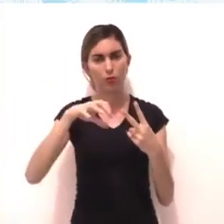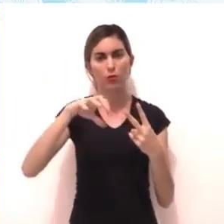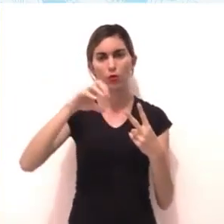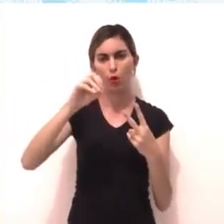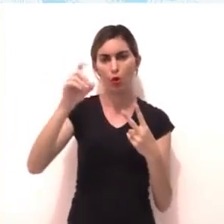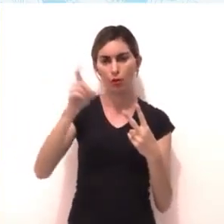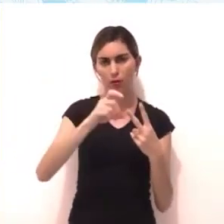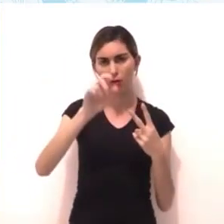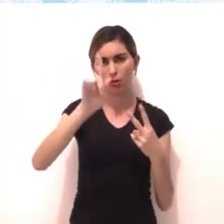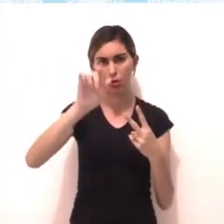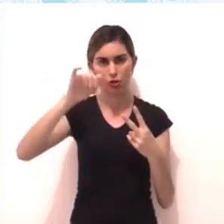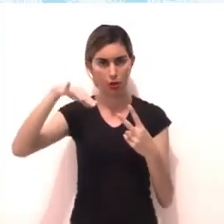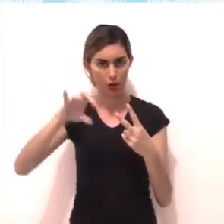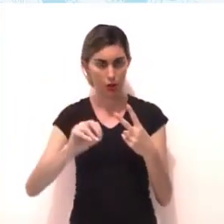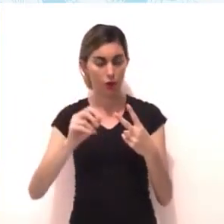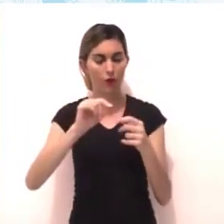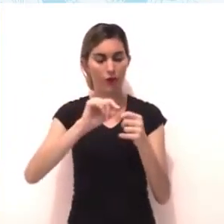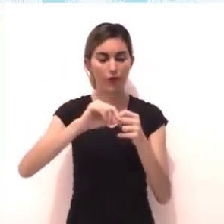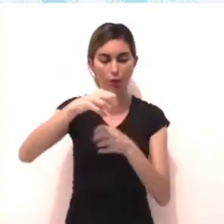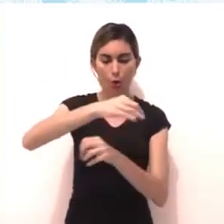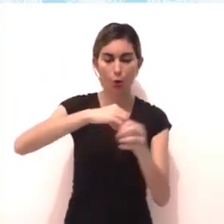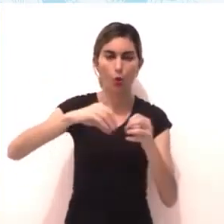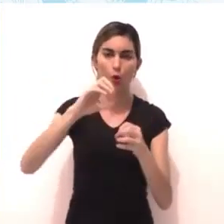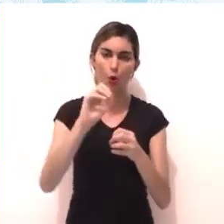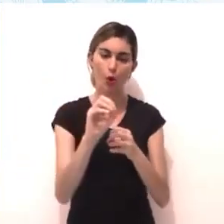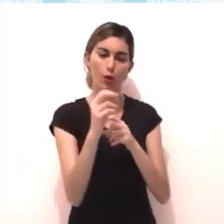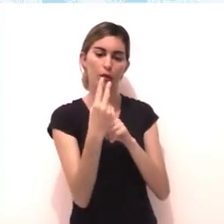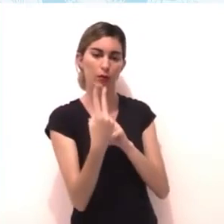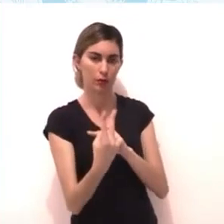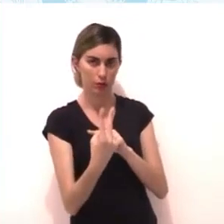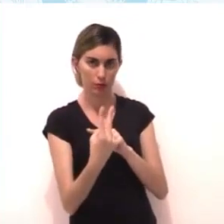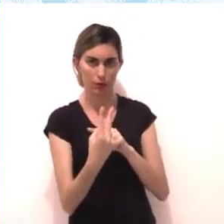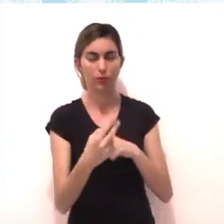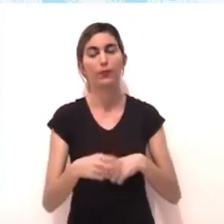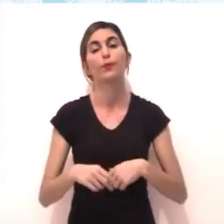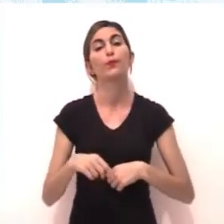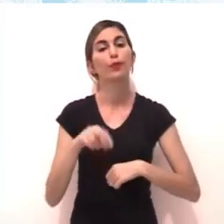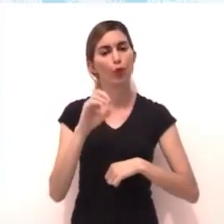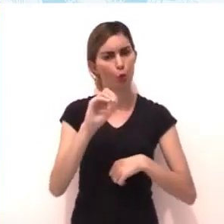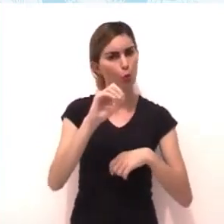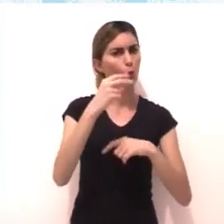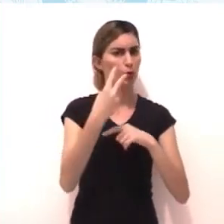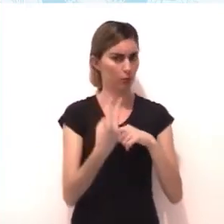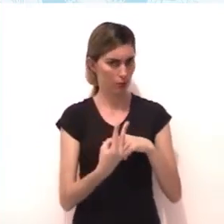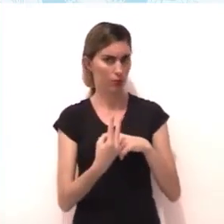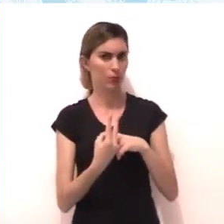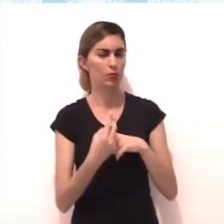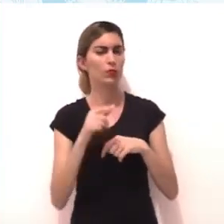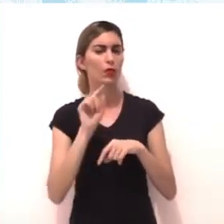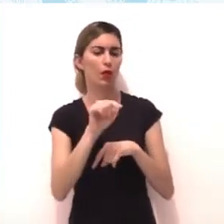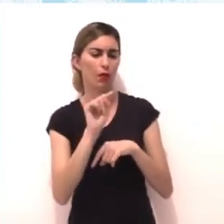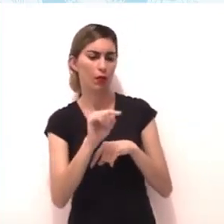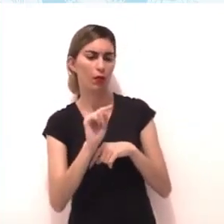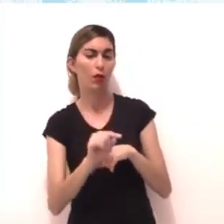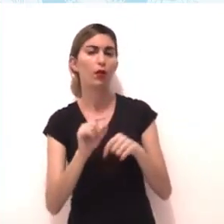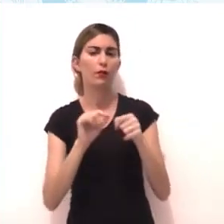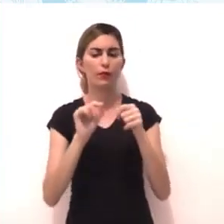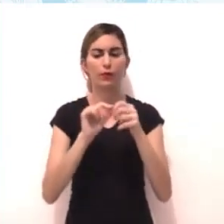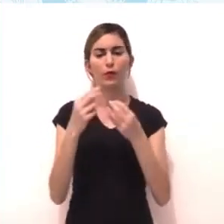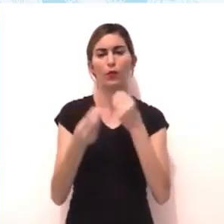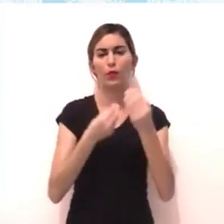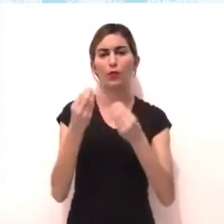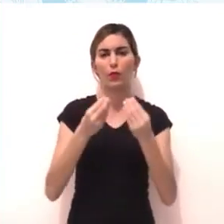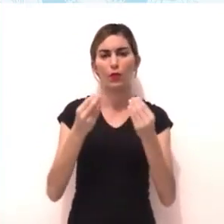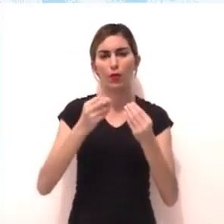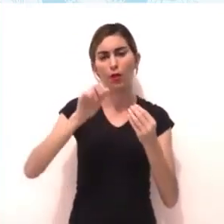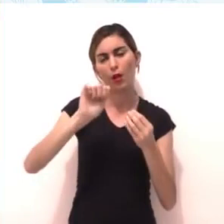oxigênio, formando a molécula O2. O oxigênio ele é produzido